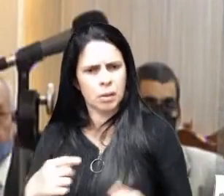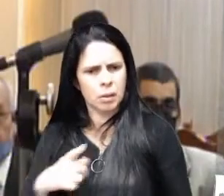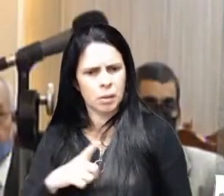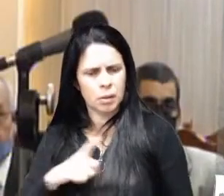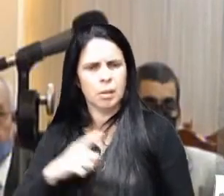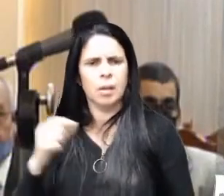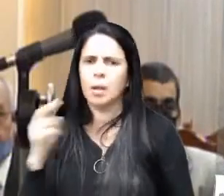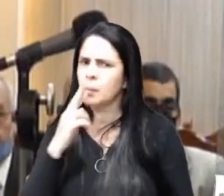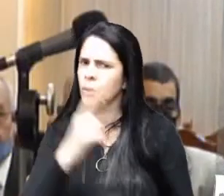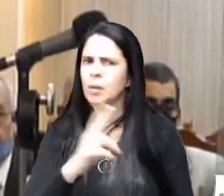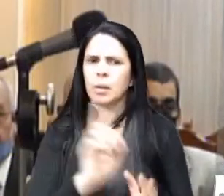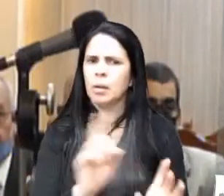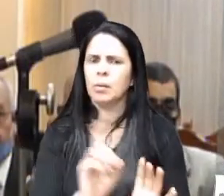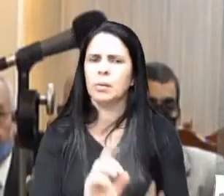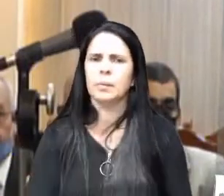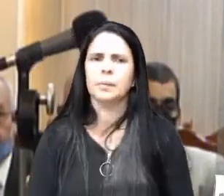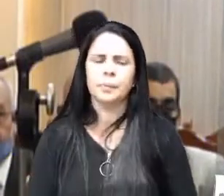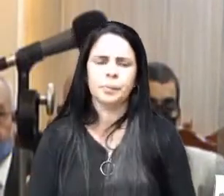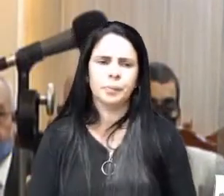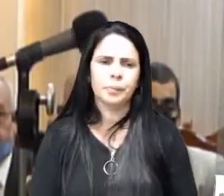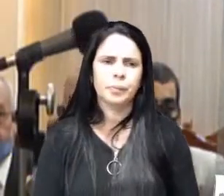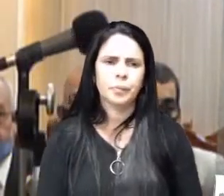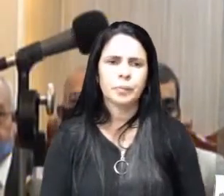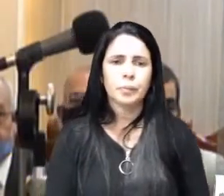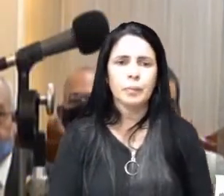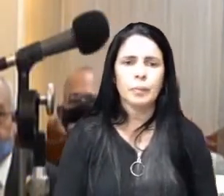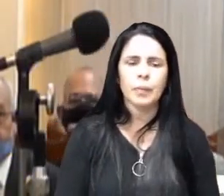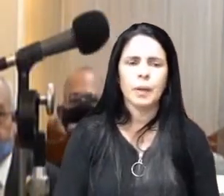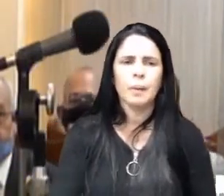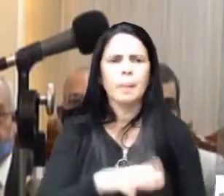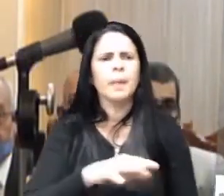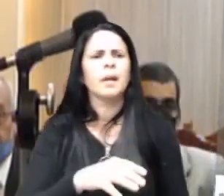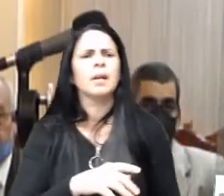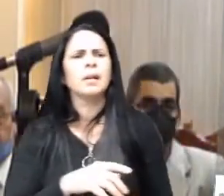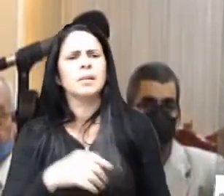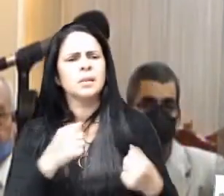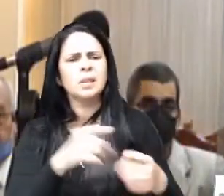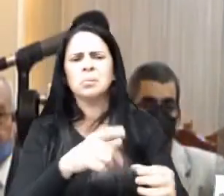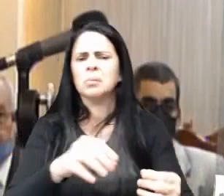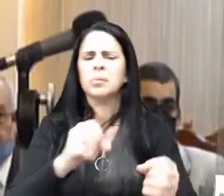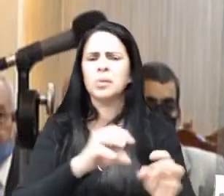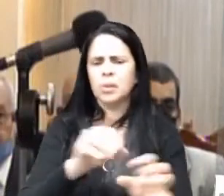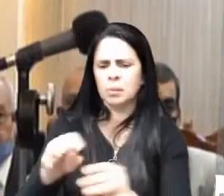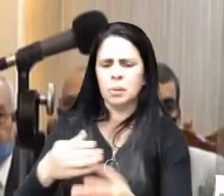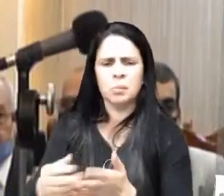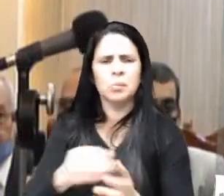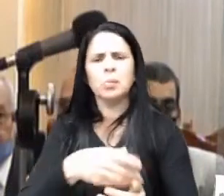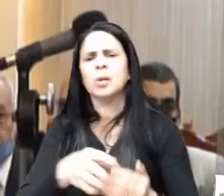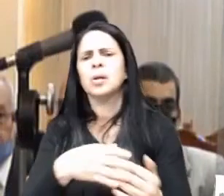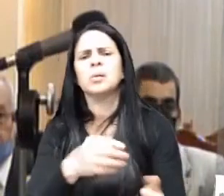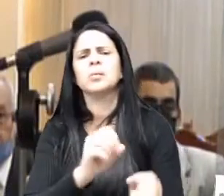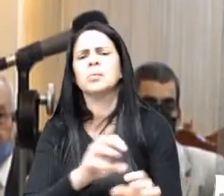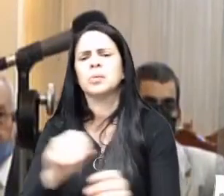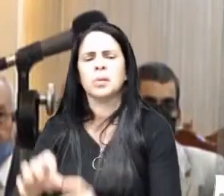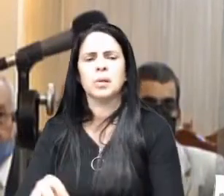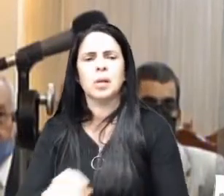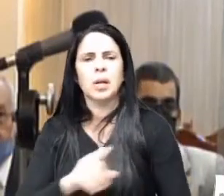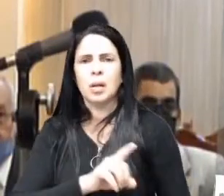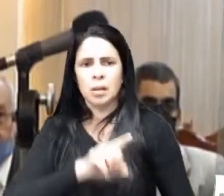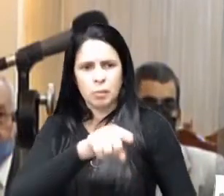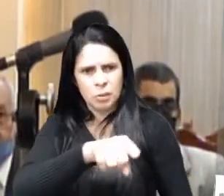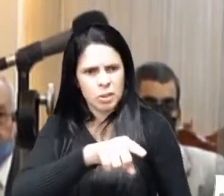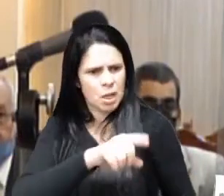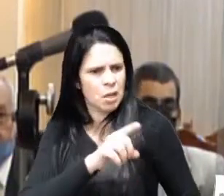que está por aí dizendo que você decreta e Deus tem que fazer. Porque aqui Ele é quem é